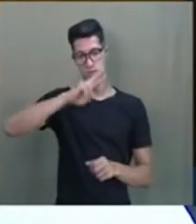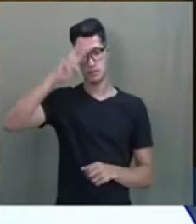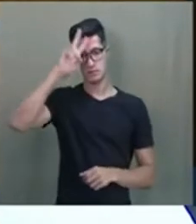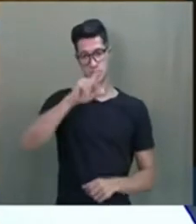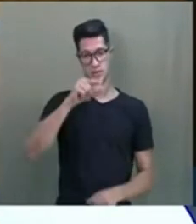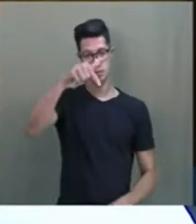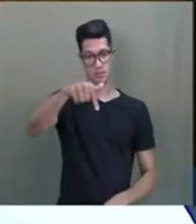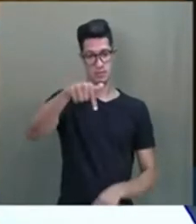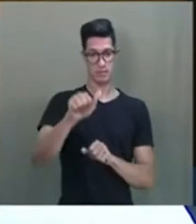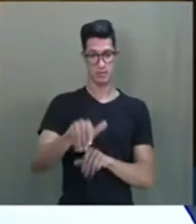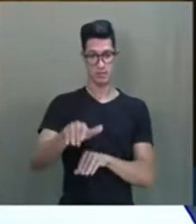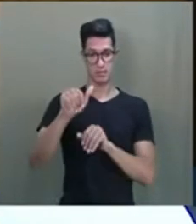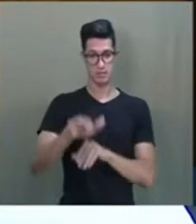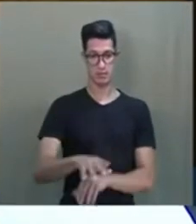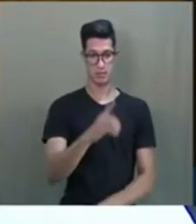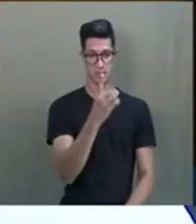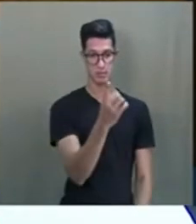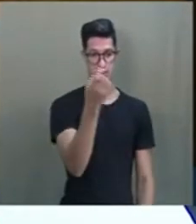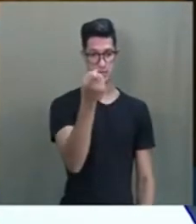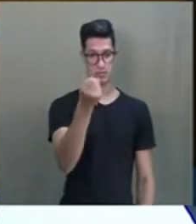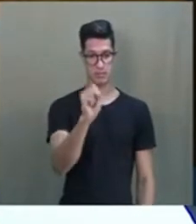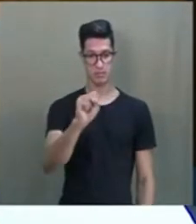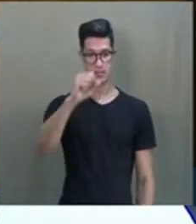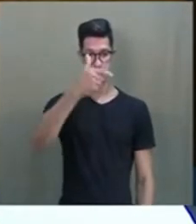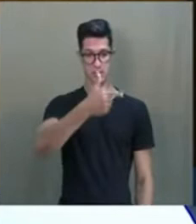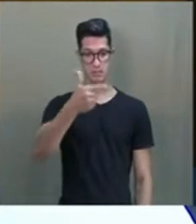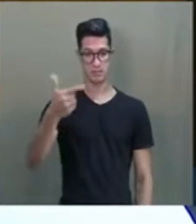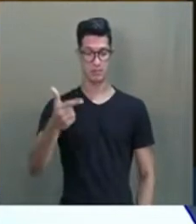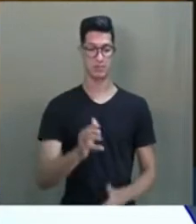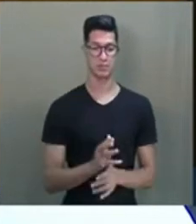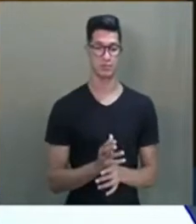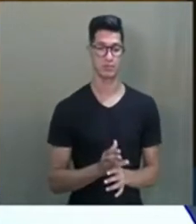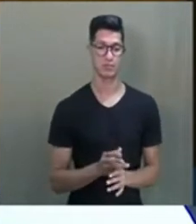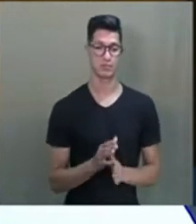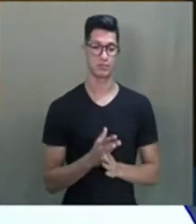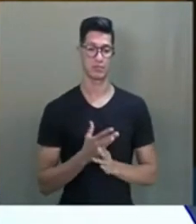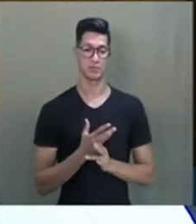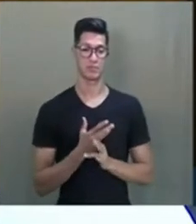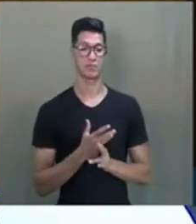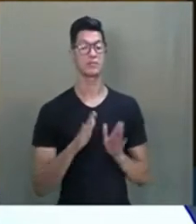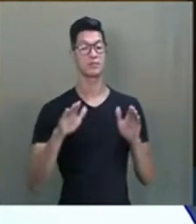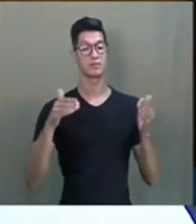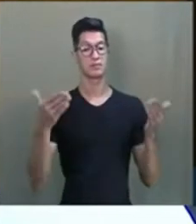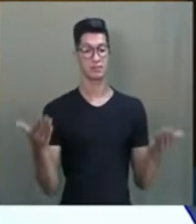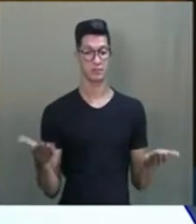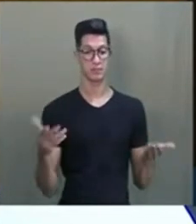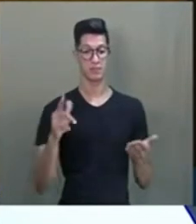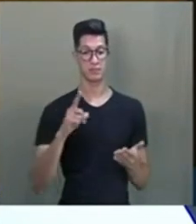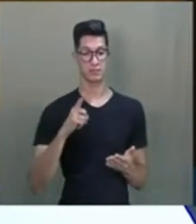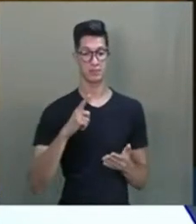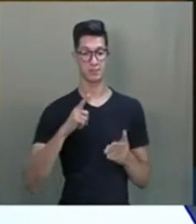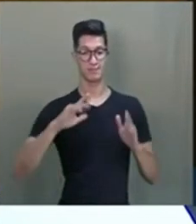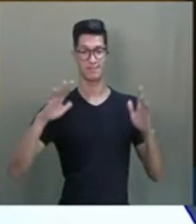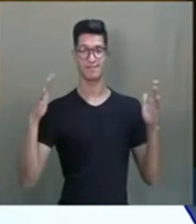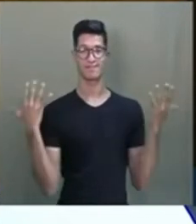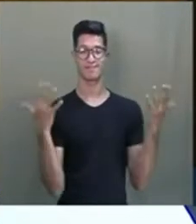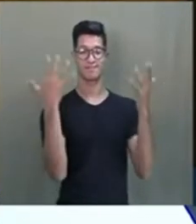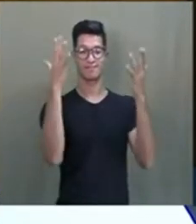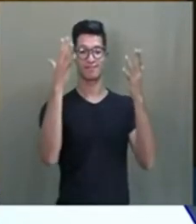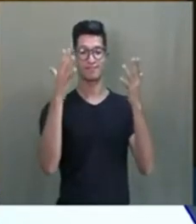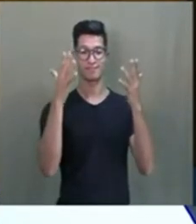7 de setembro de 1822. Quando a exitosa